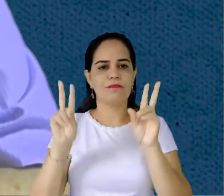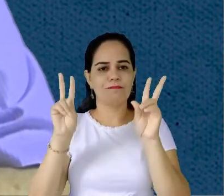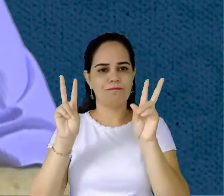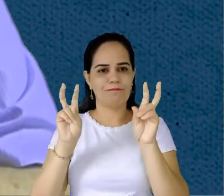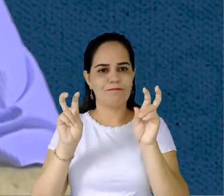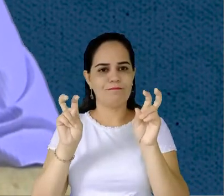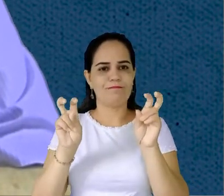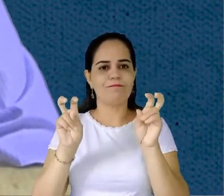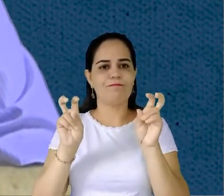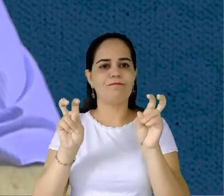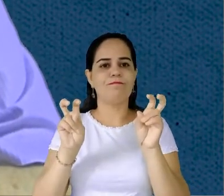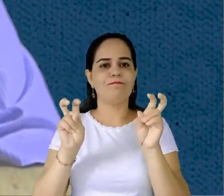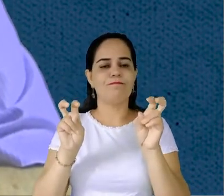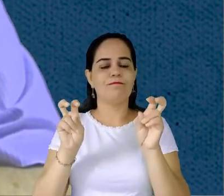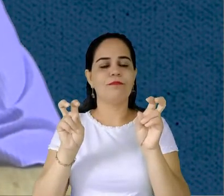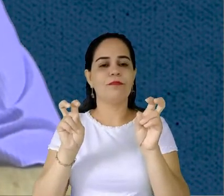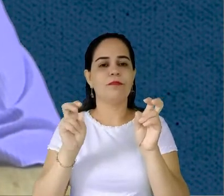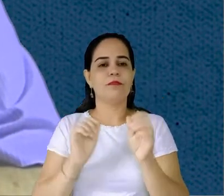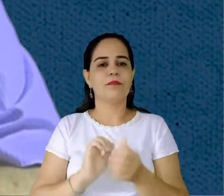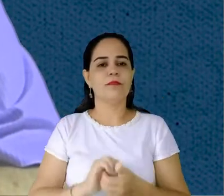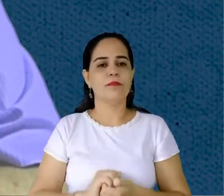Diz assim: